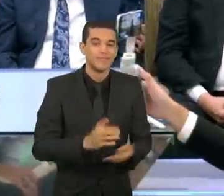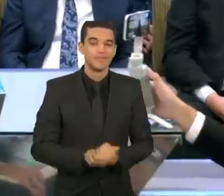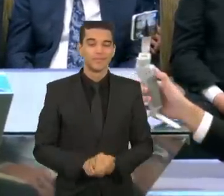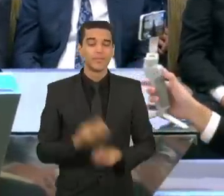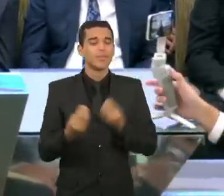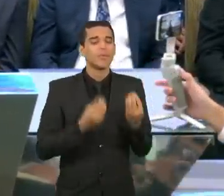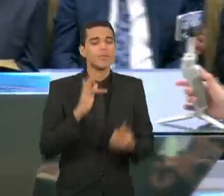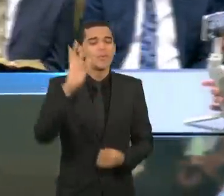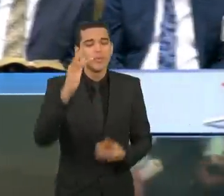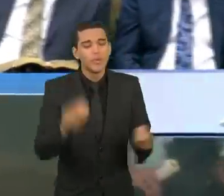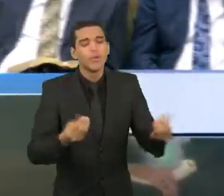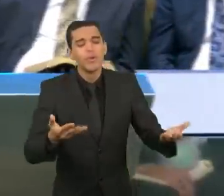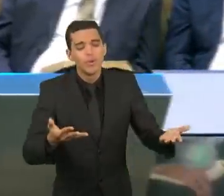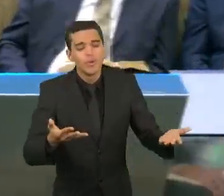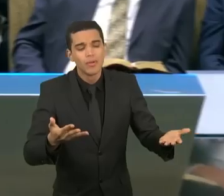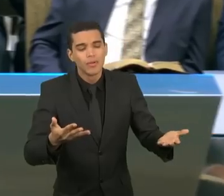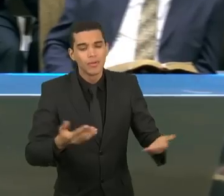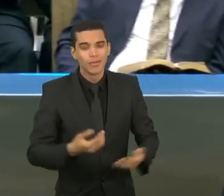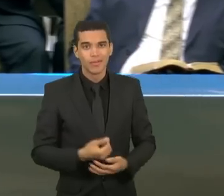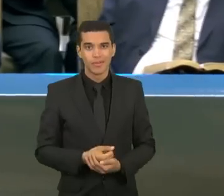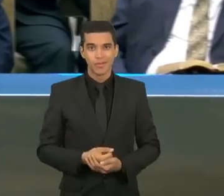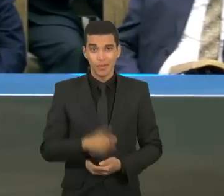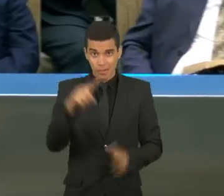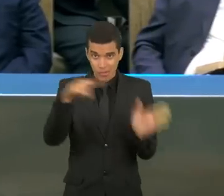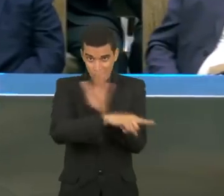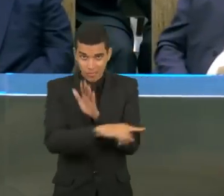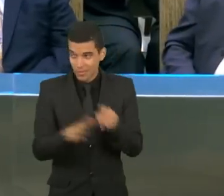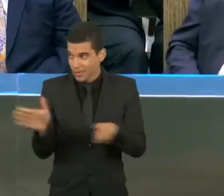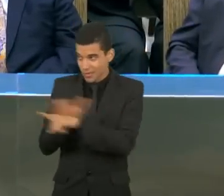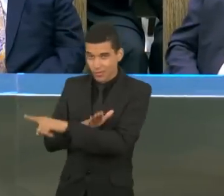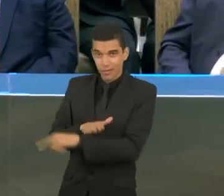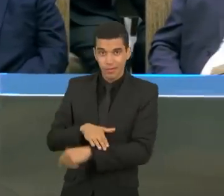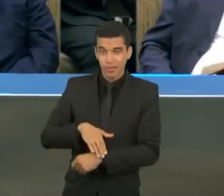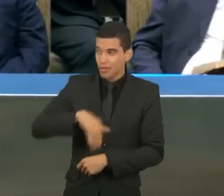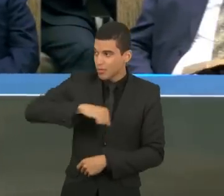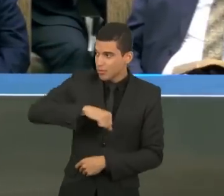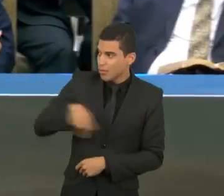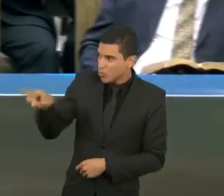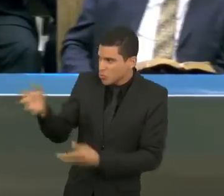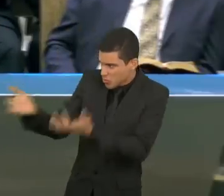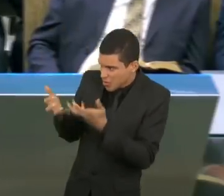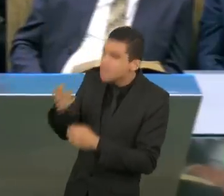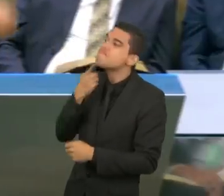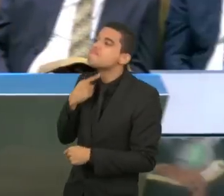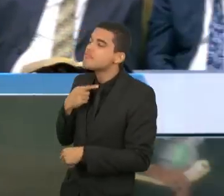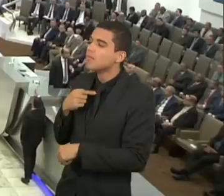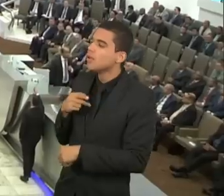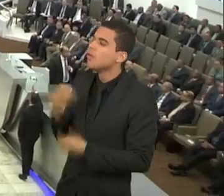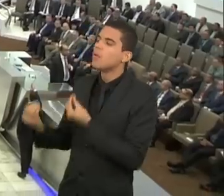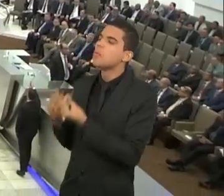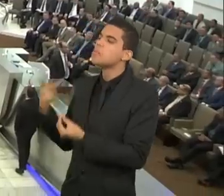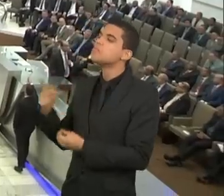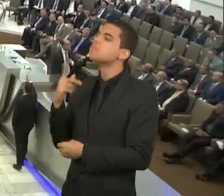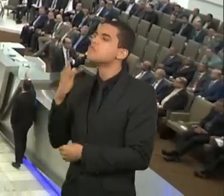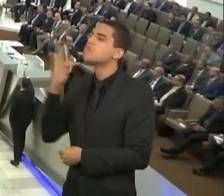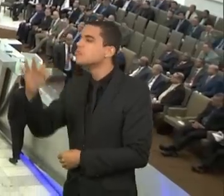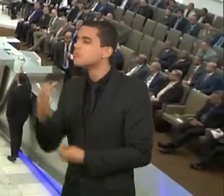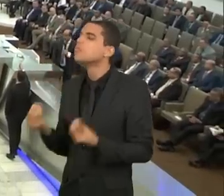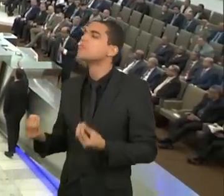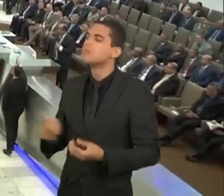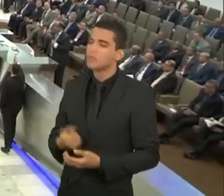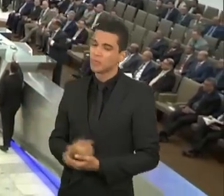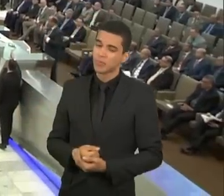Como é o futuro? Pergunta aí ao teu colega. Tu que estás querendo fazer o que quer, como é teu futuro?